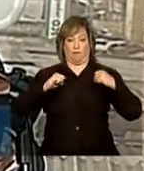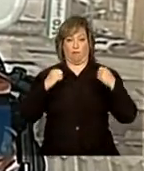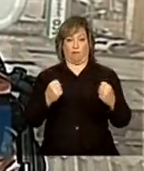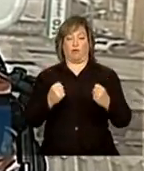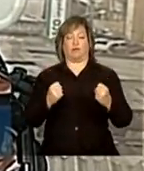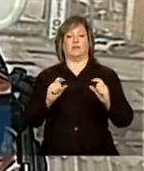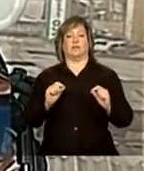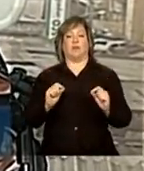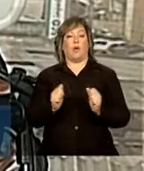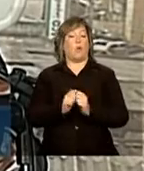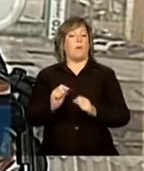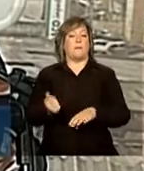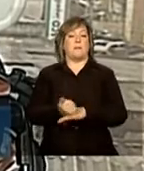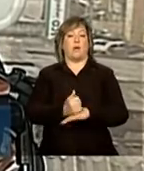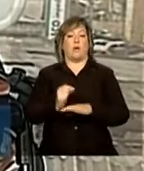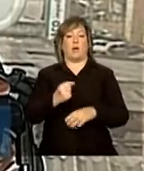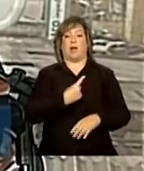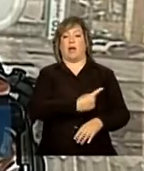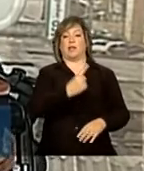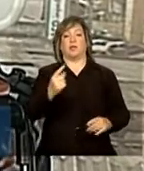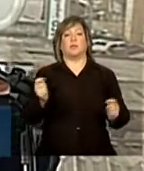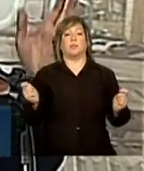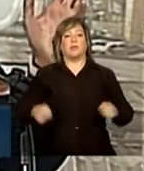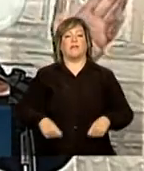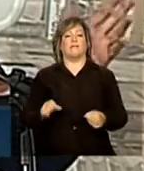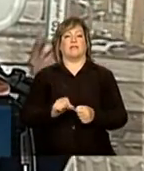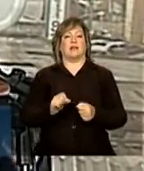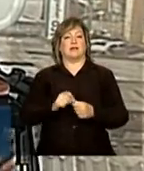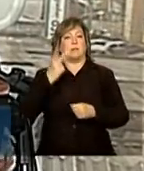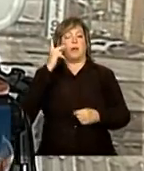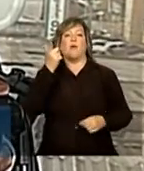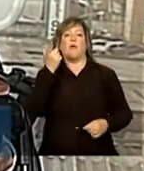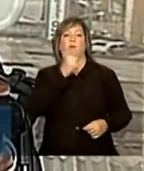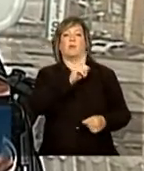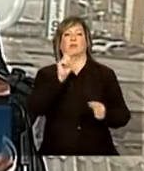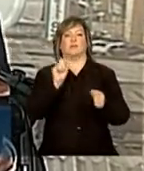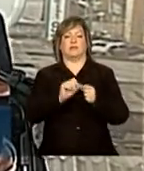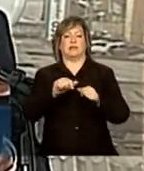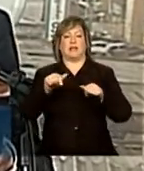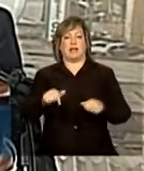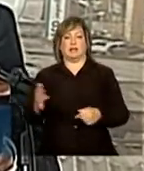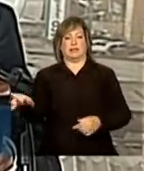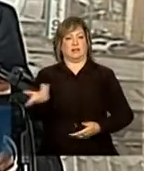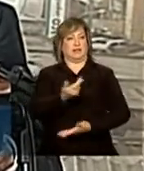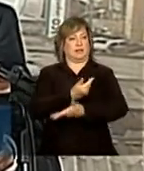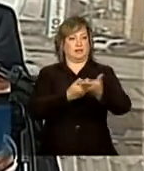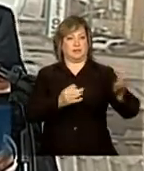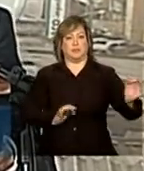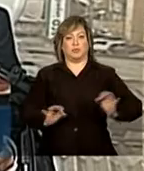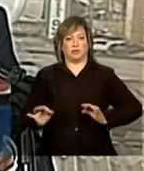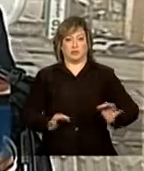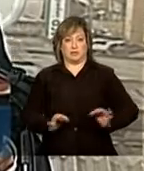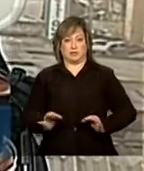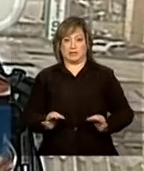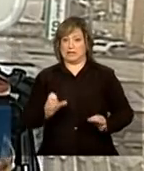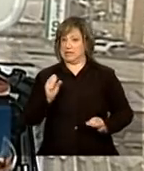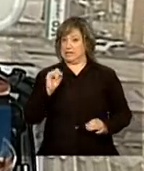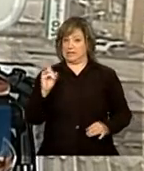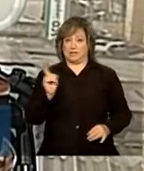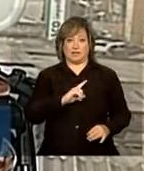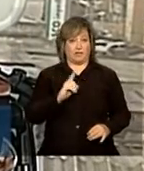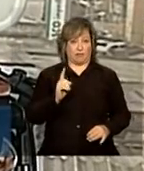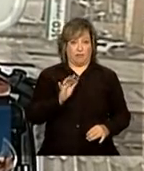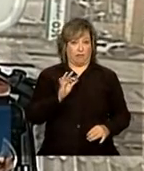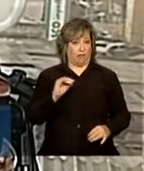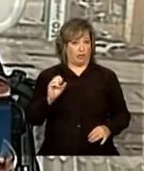com o melhor que cada um podia fazer para viabilizar este grande projeto. Se não fosse o empenho de cada